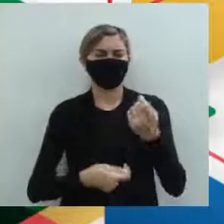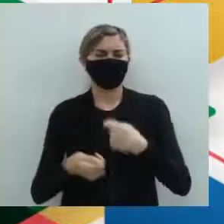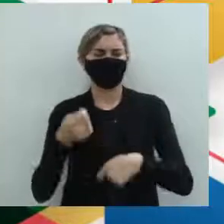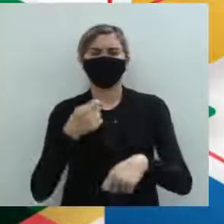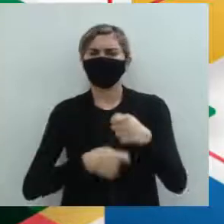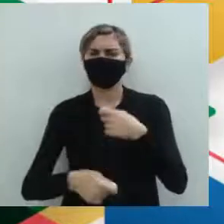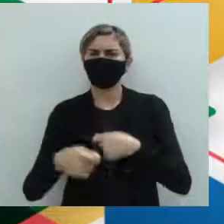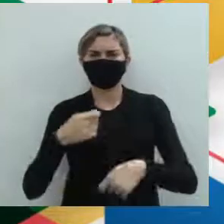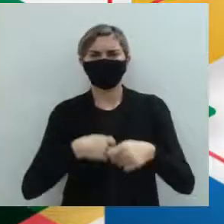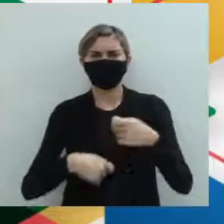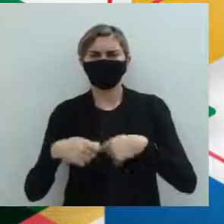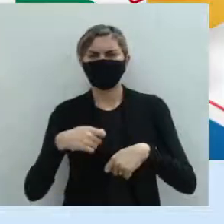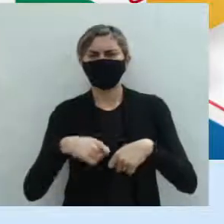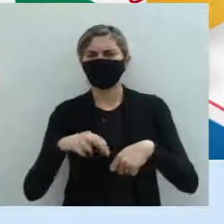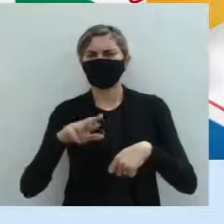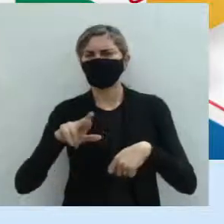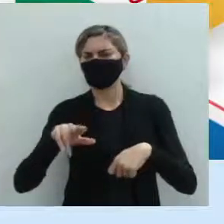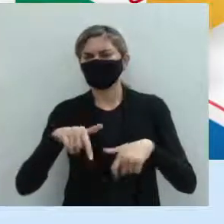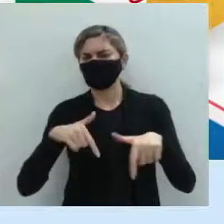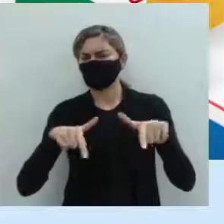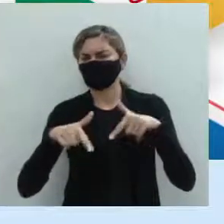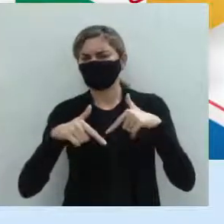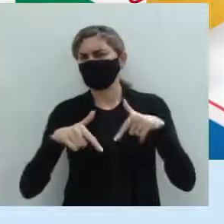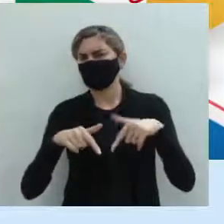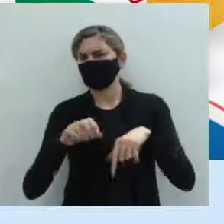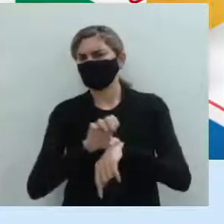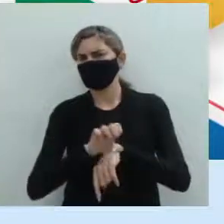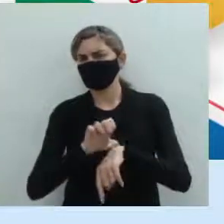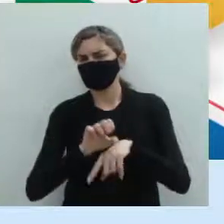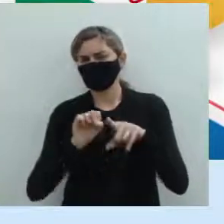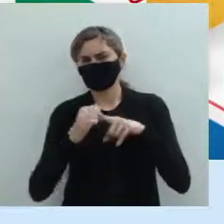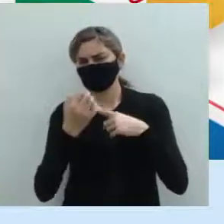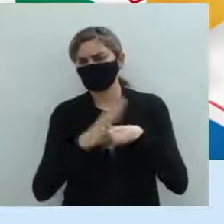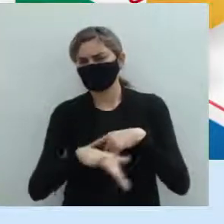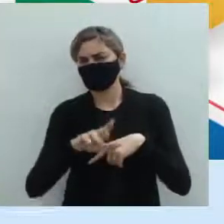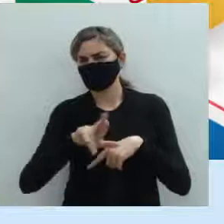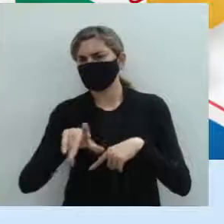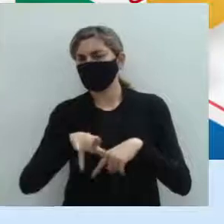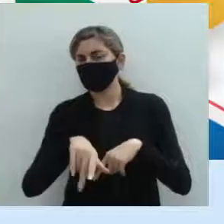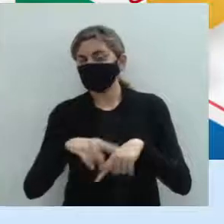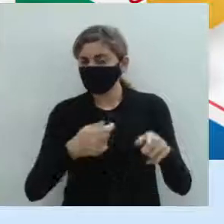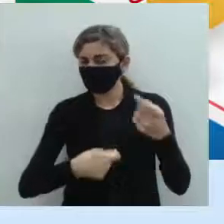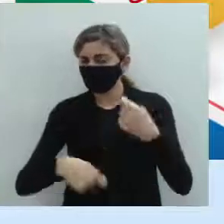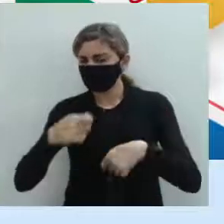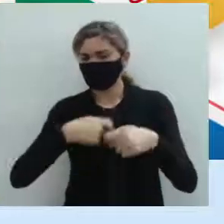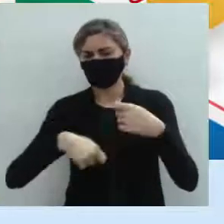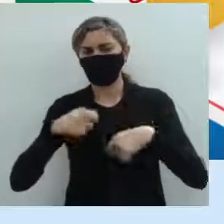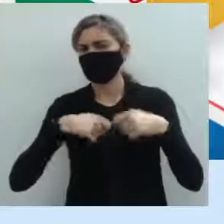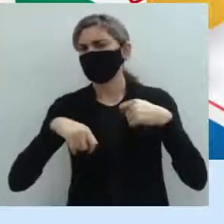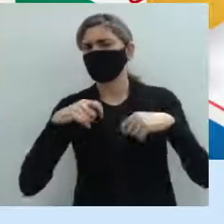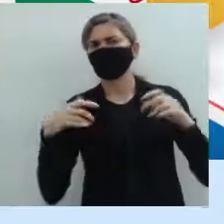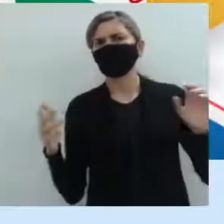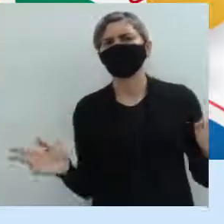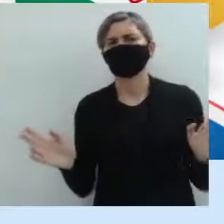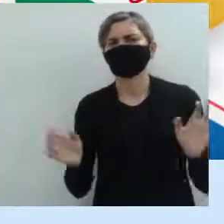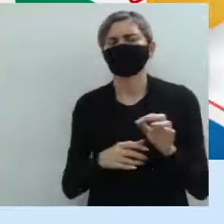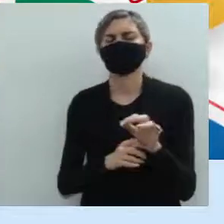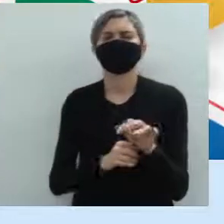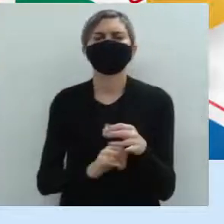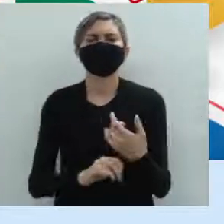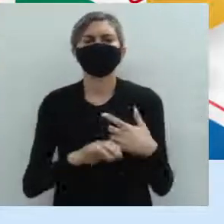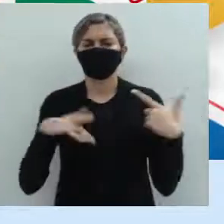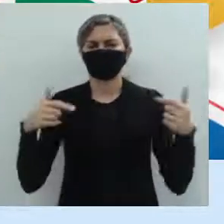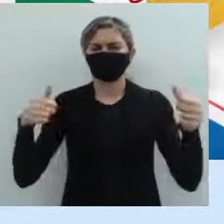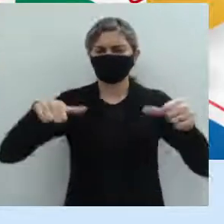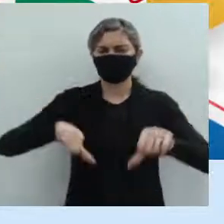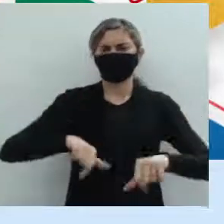pelo mercado. Não é pelo trabalhador, não é pelo Estado, não é pela sociedade, não é pelas pessoas, é o mercado pelo mercado, certo? Então a crise